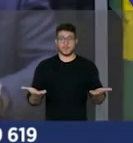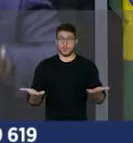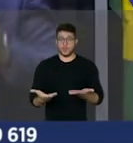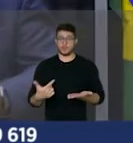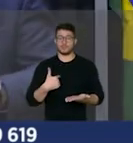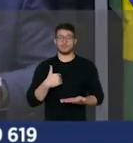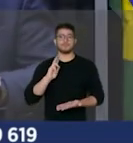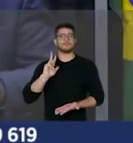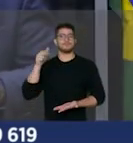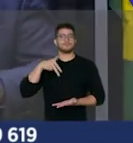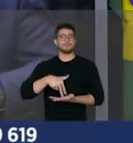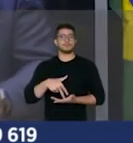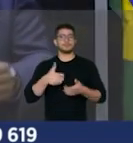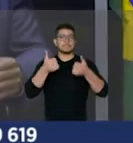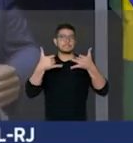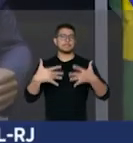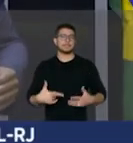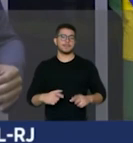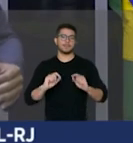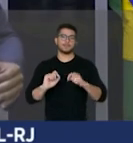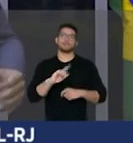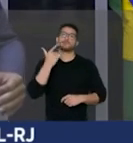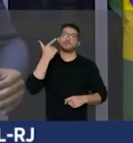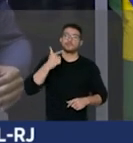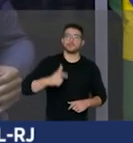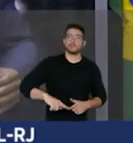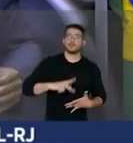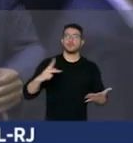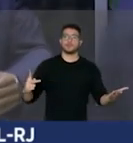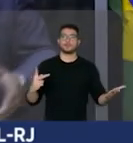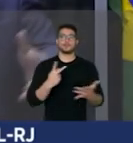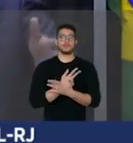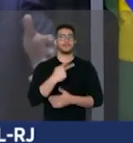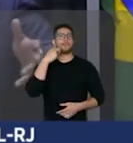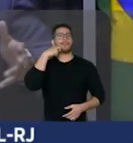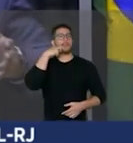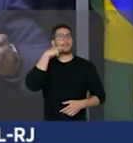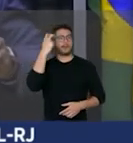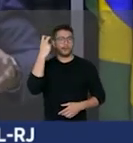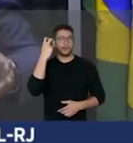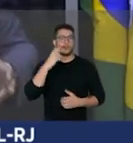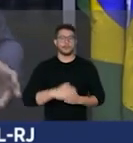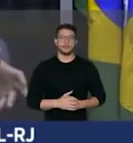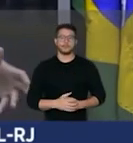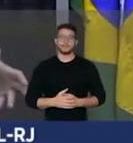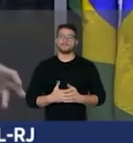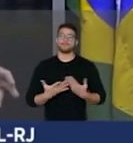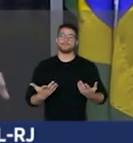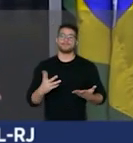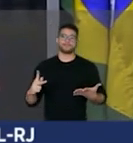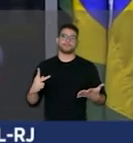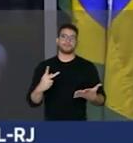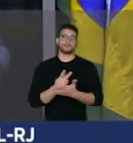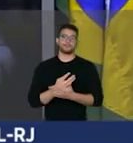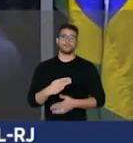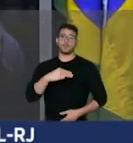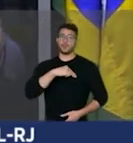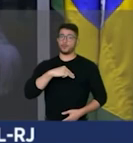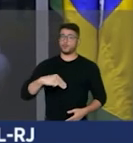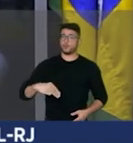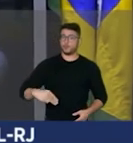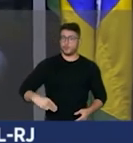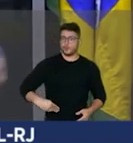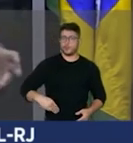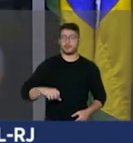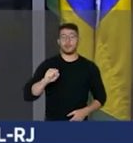um fato vergonhoso promovido por um dos nossos ministros do STF esses